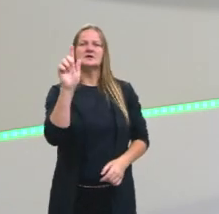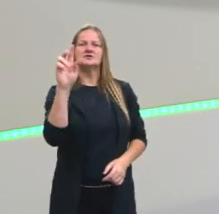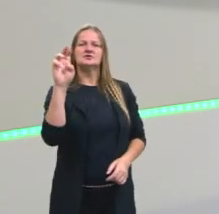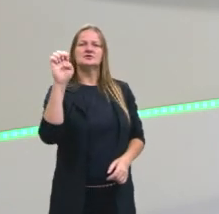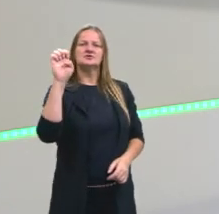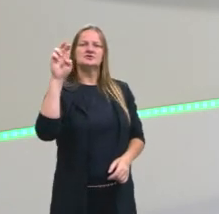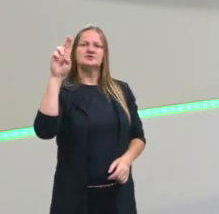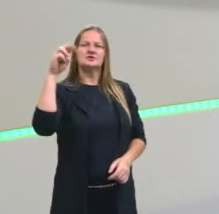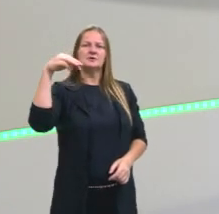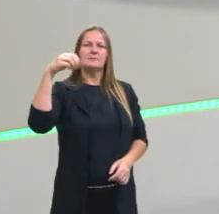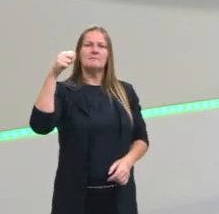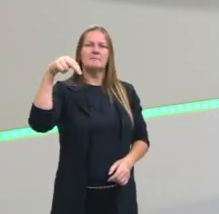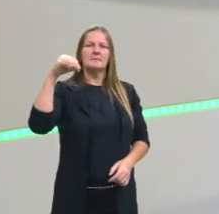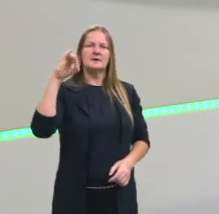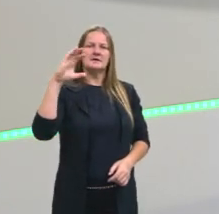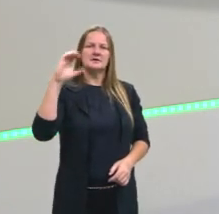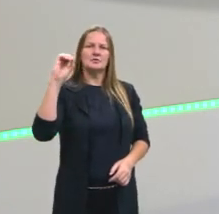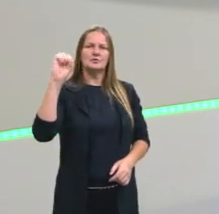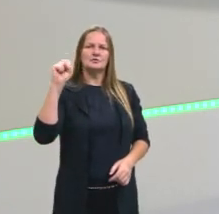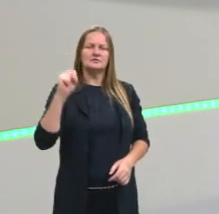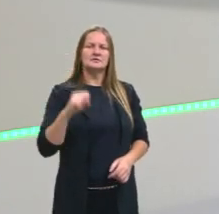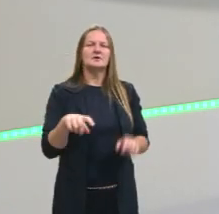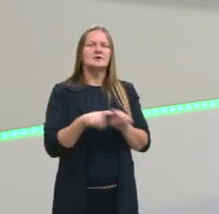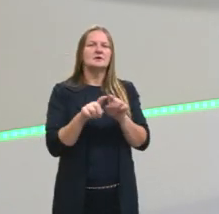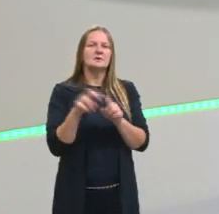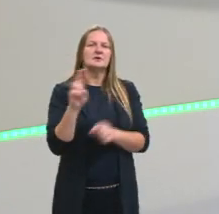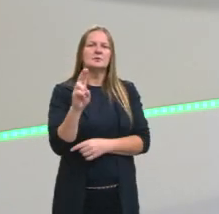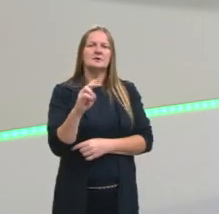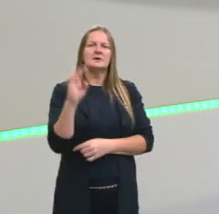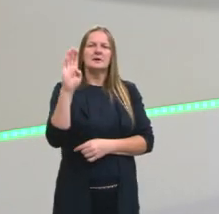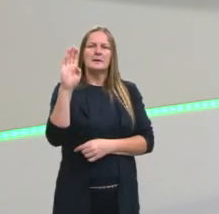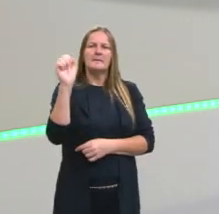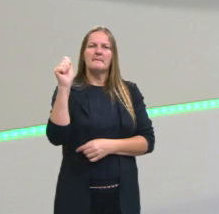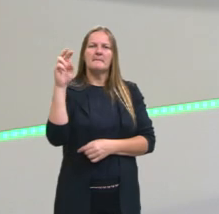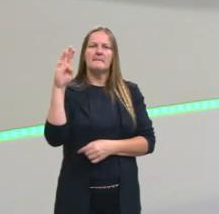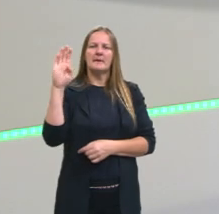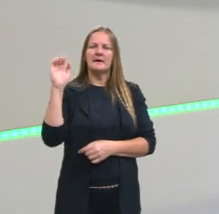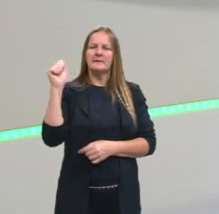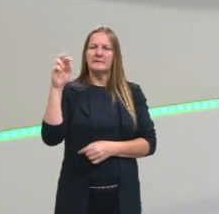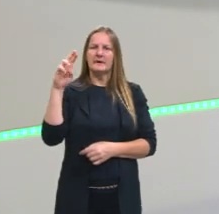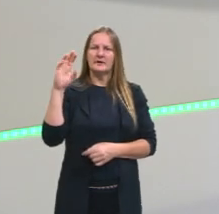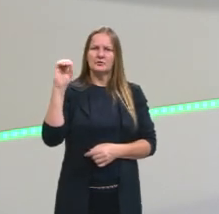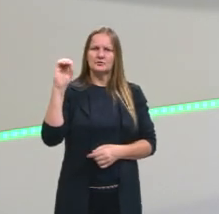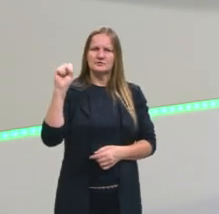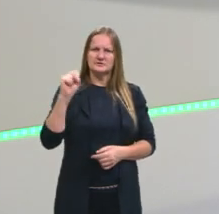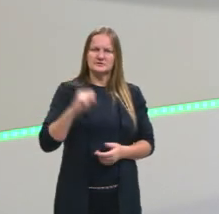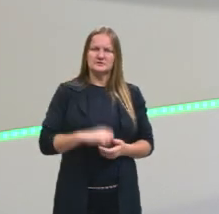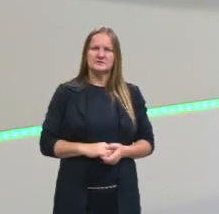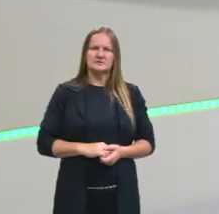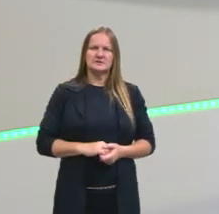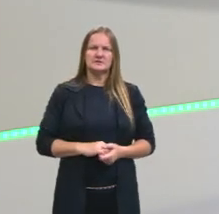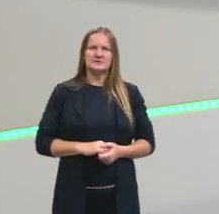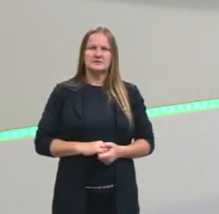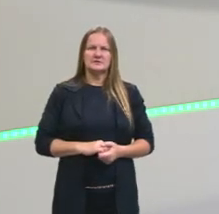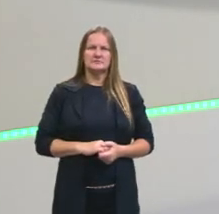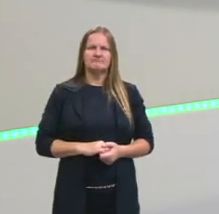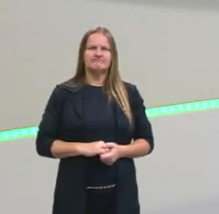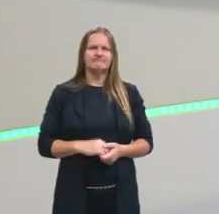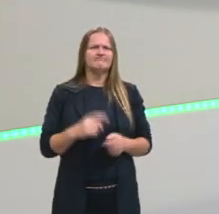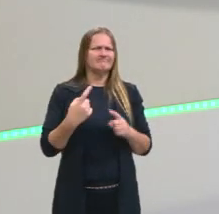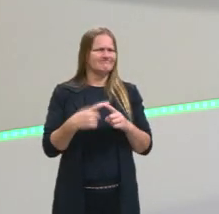são também chamados de povos bárbaros é que a consertou é uma palavra que é desse